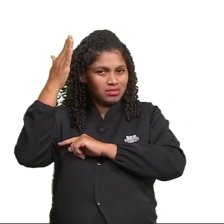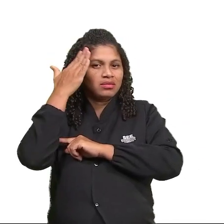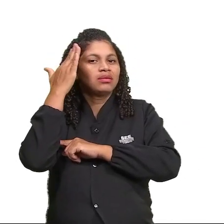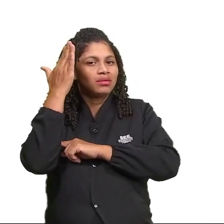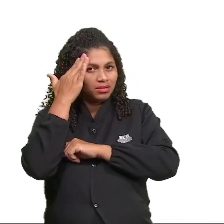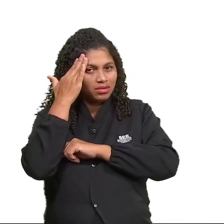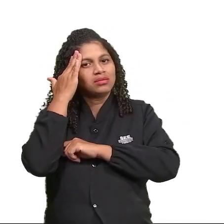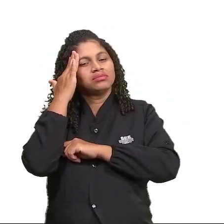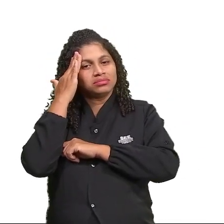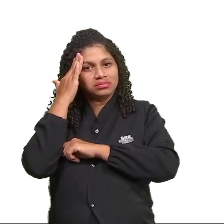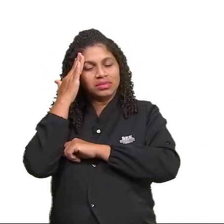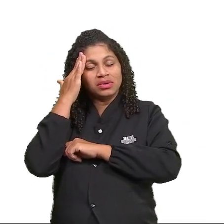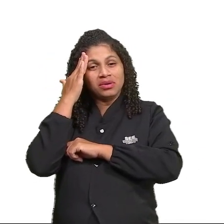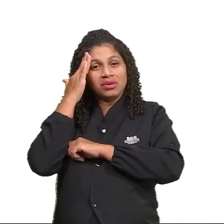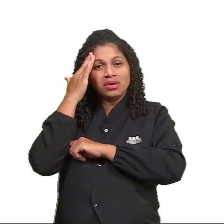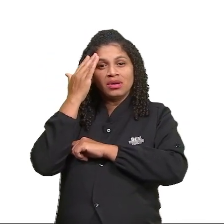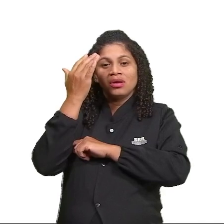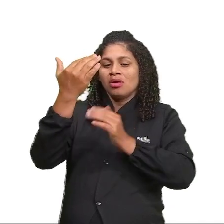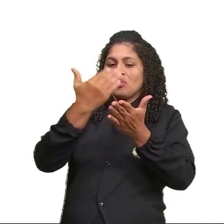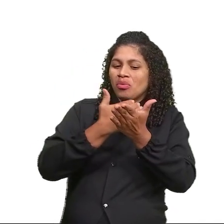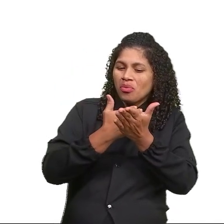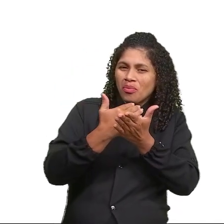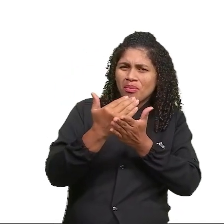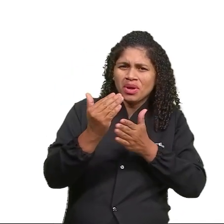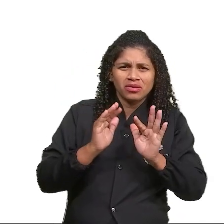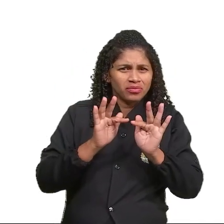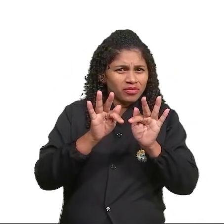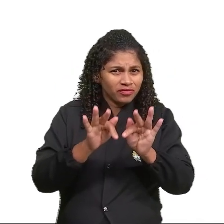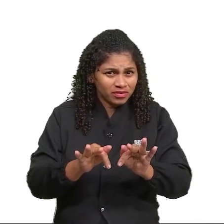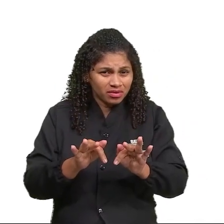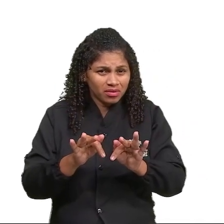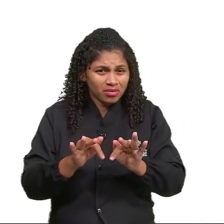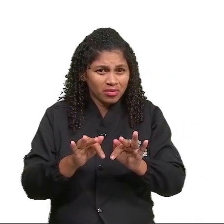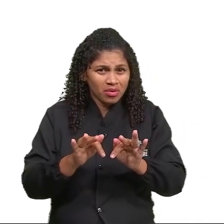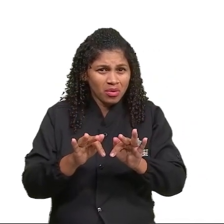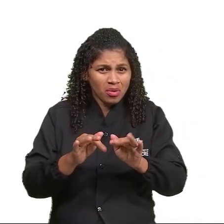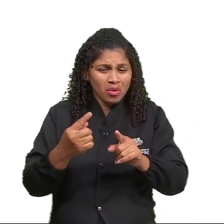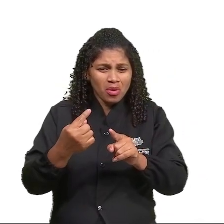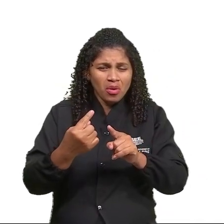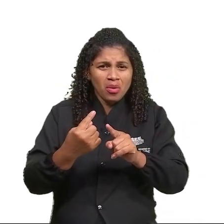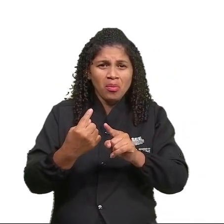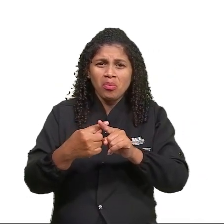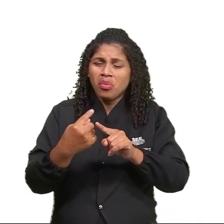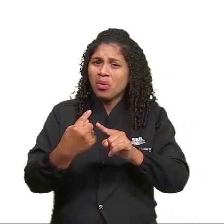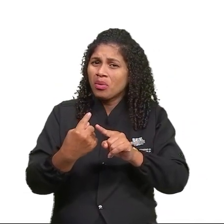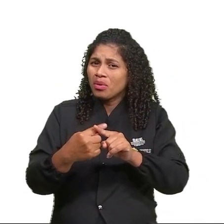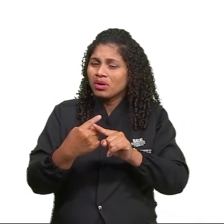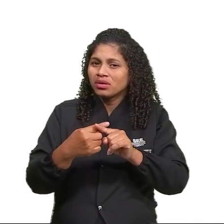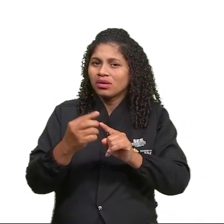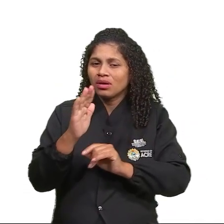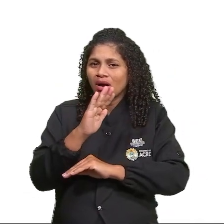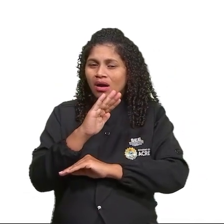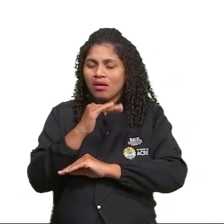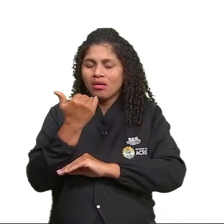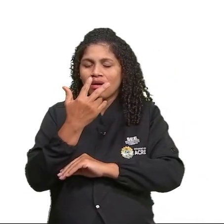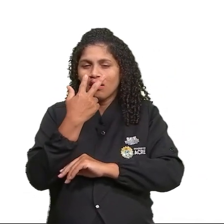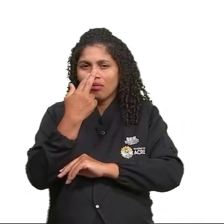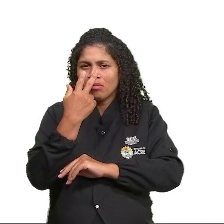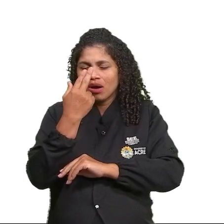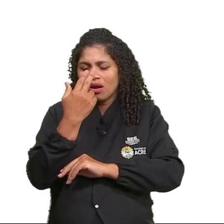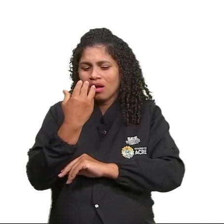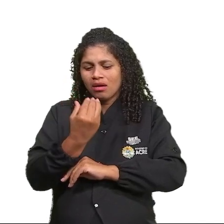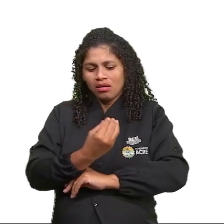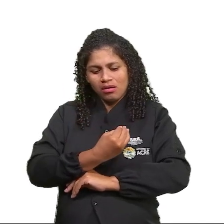sou lido. Só não inicio pelo fim, que justificaria o começo, como a morte parece dizer sobre a vida,